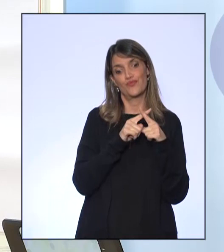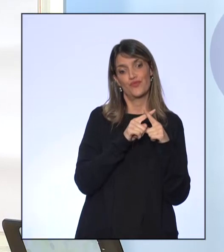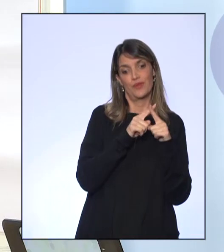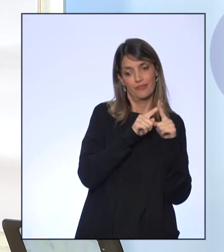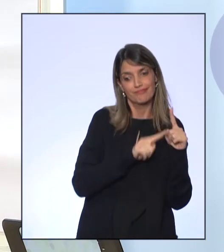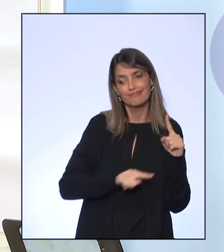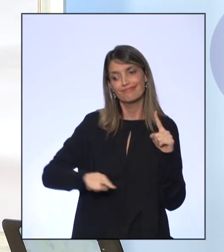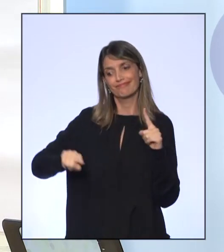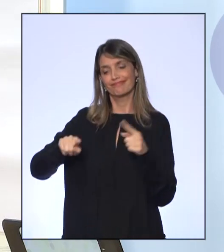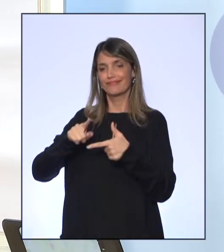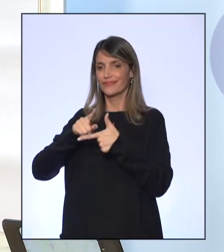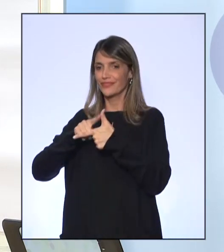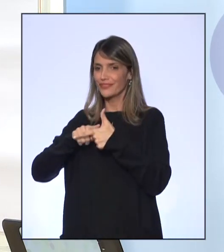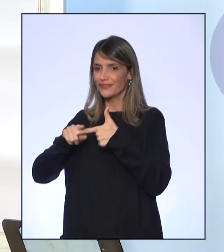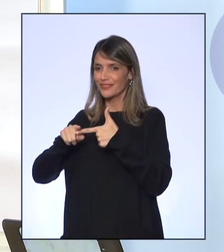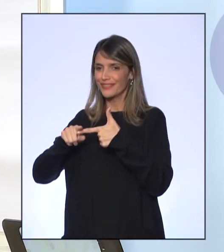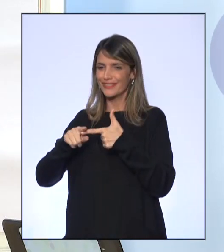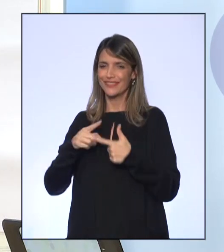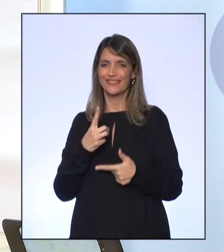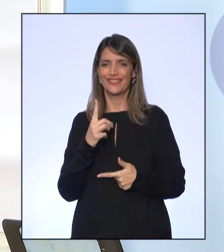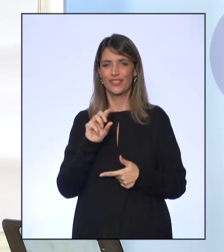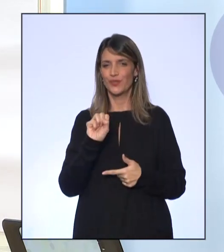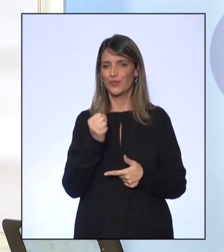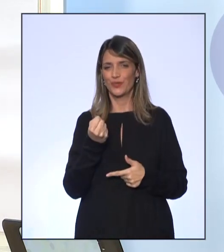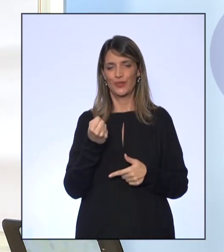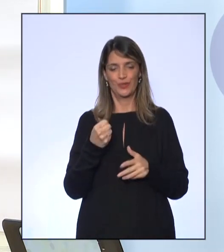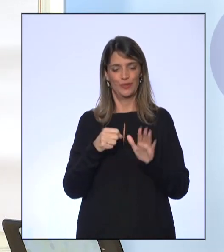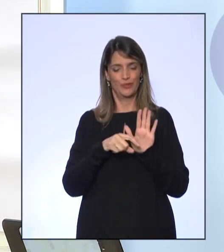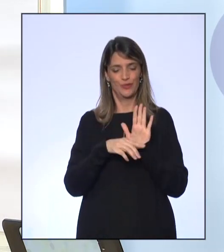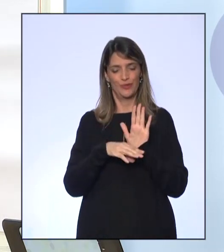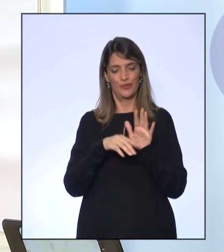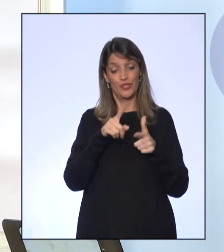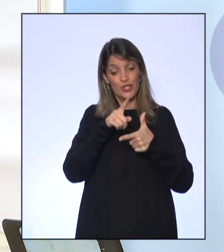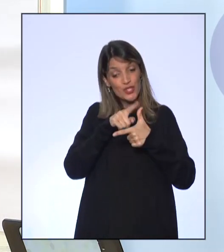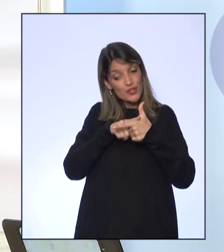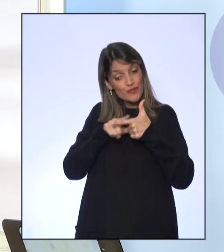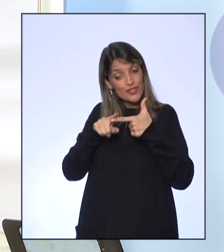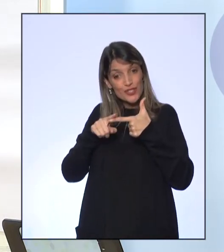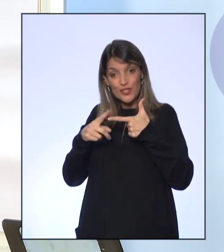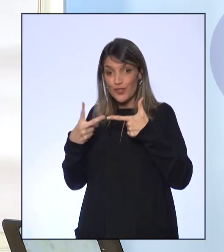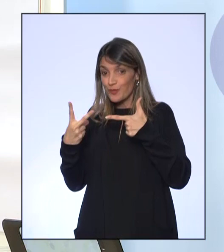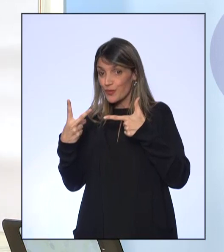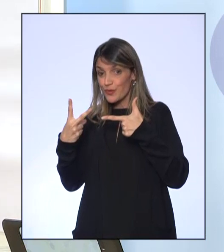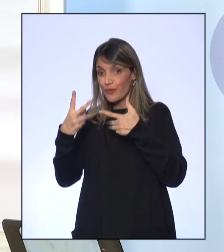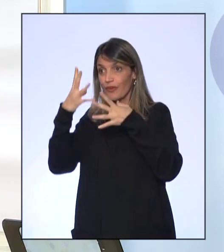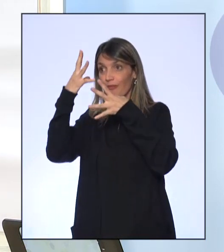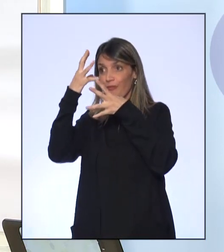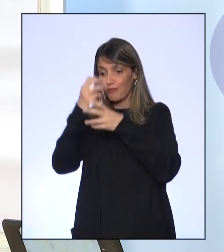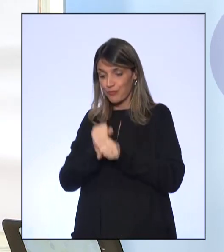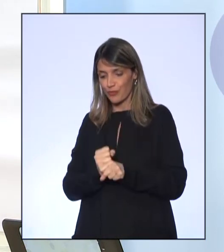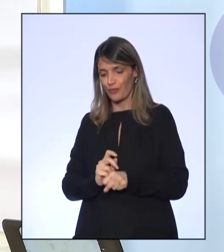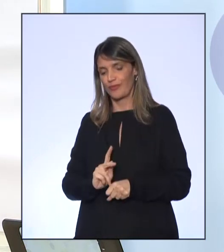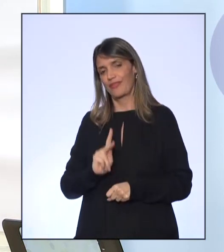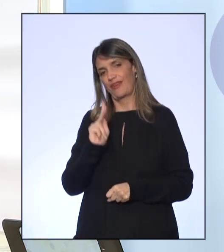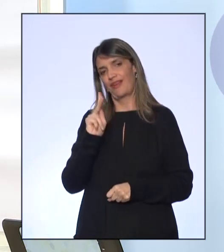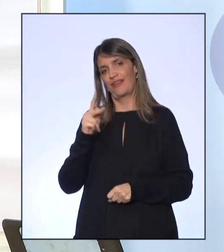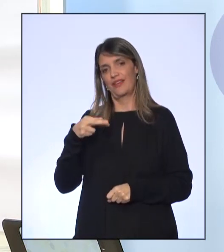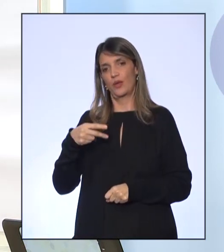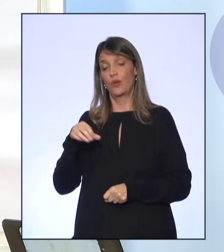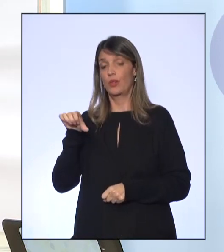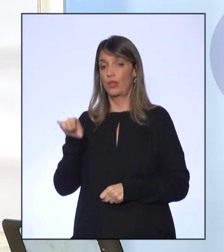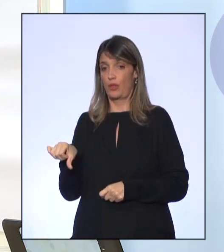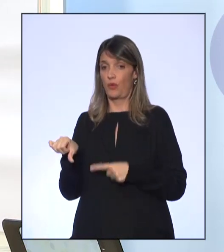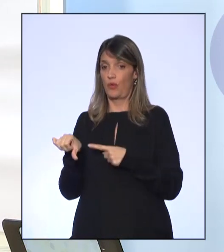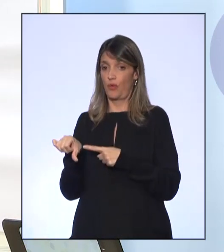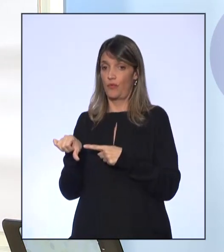divide. 18 dividido por 2, essa conta inteira me acha 9. Se o